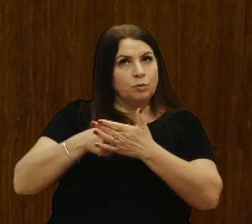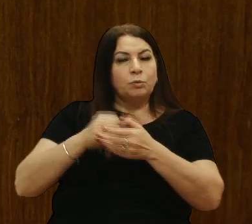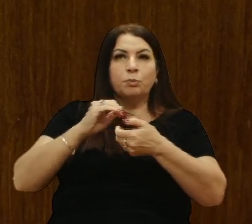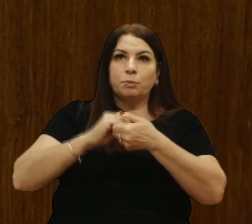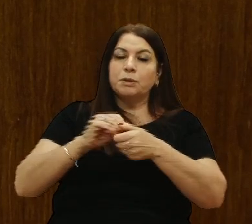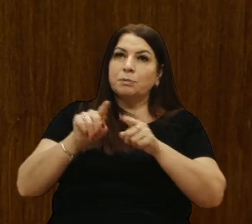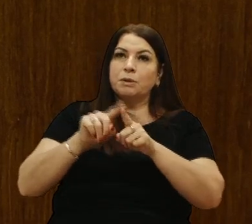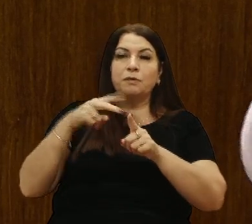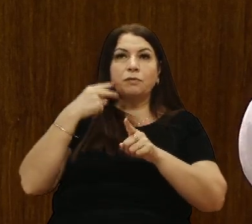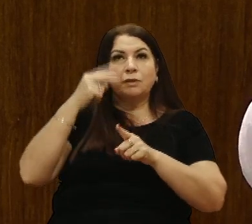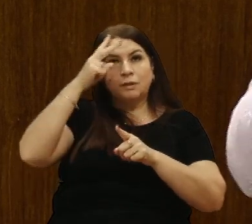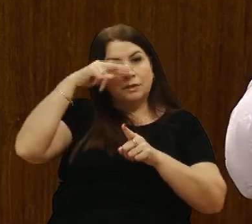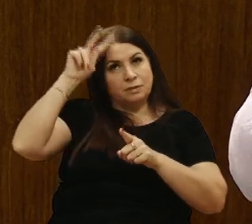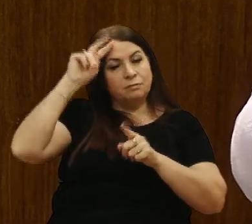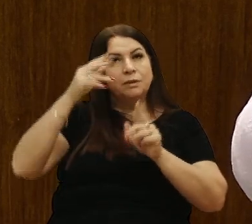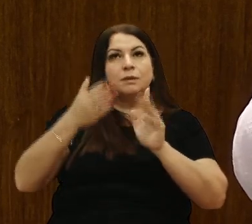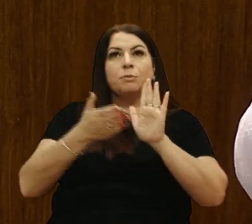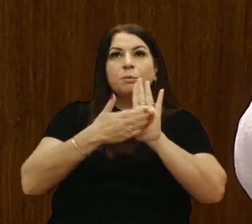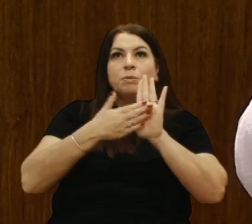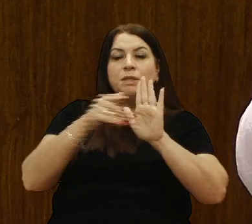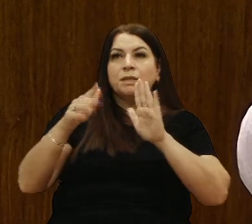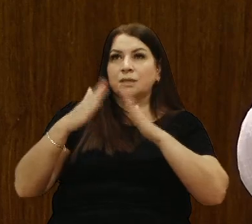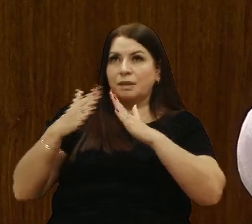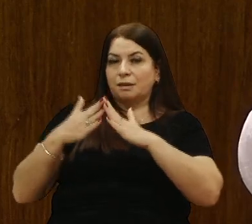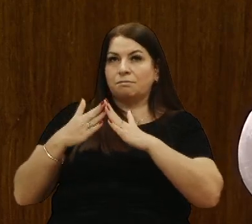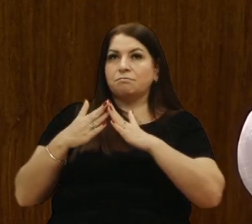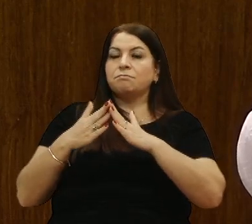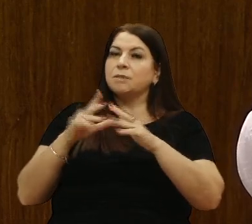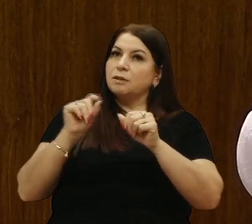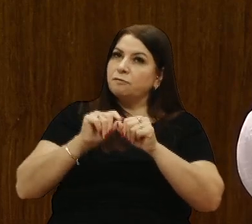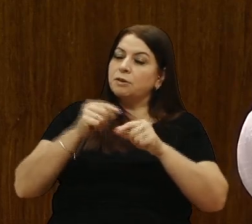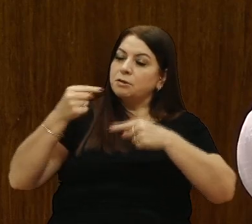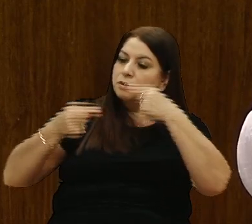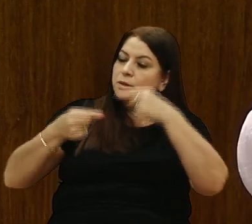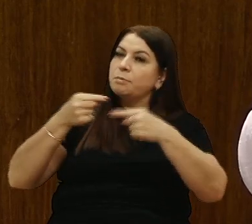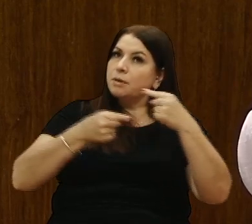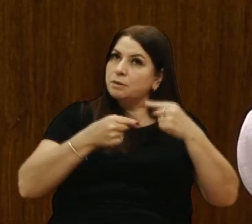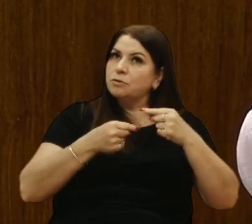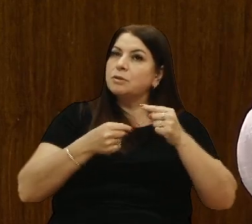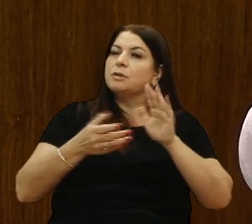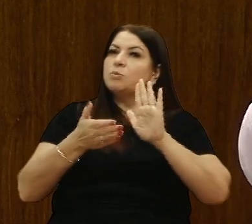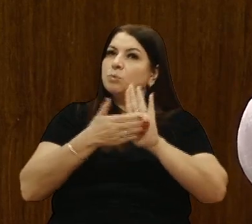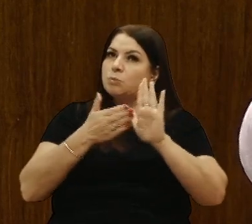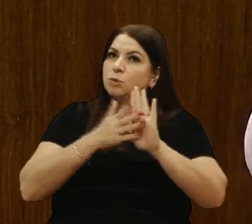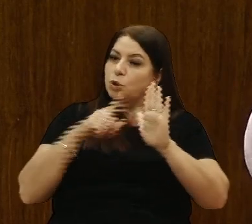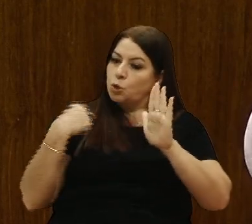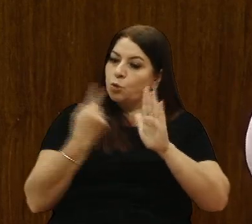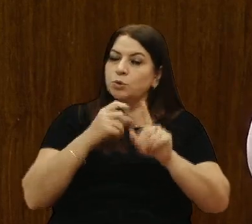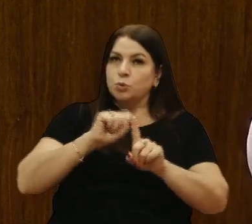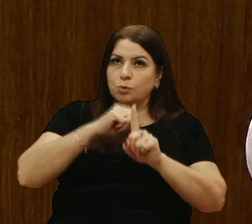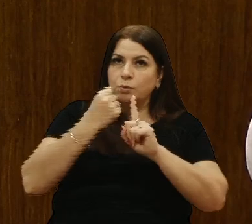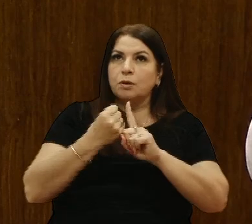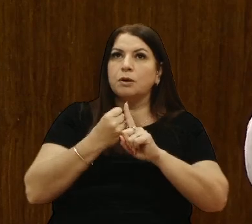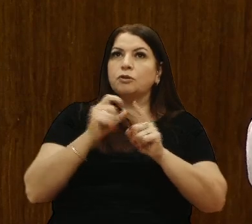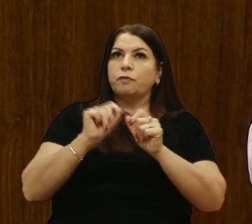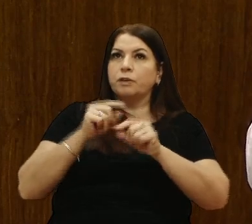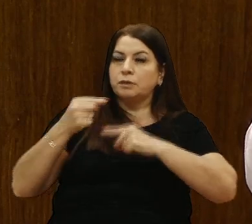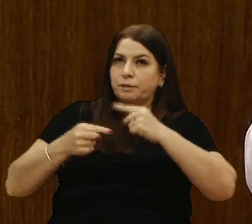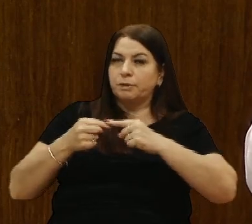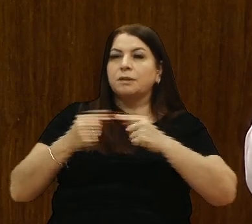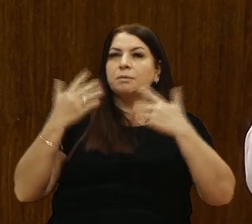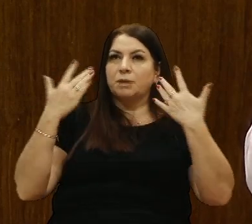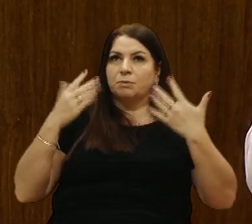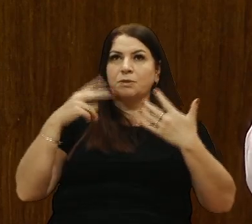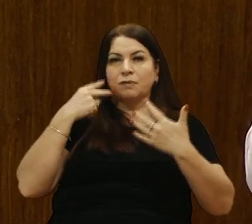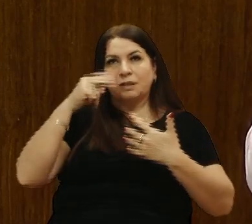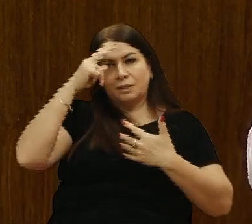cumprimentar o vereador Edson da Rosa, que propicia essa casa, que realiza esse debate e que propicia que a nossa sociedade realize esse debate. Parabéns,